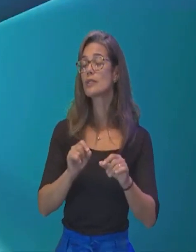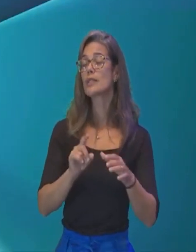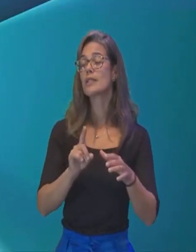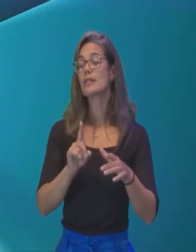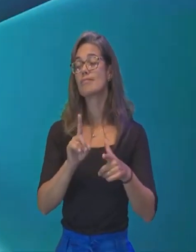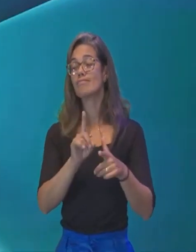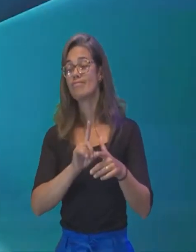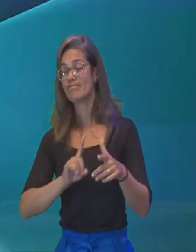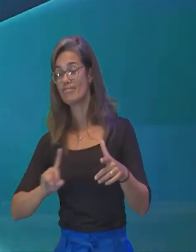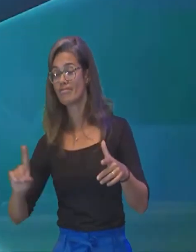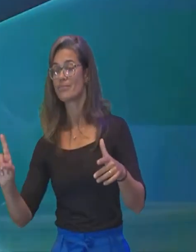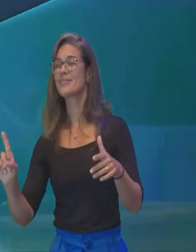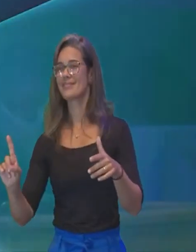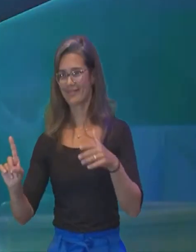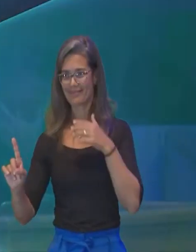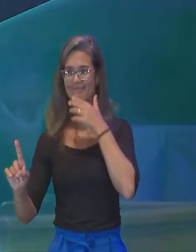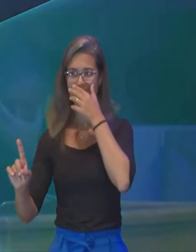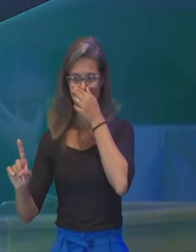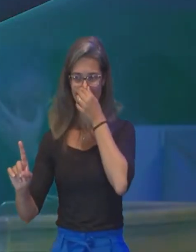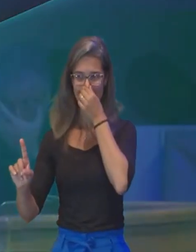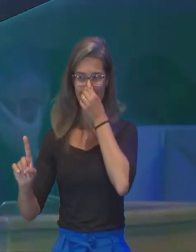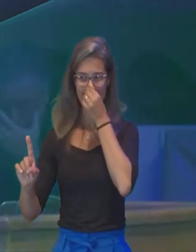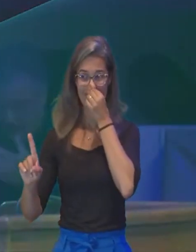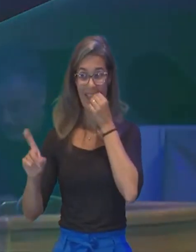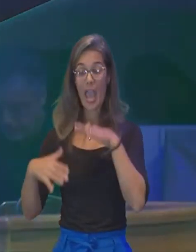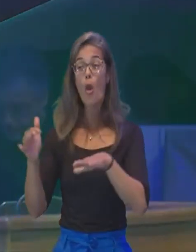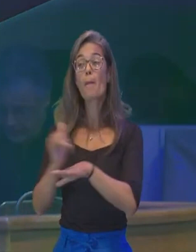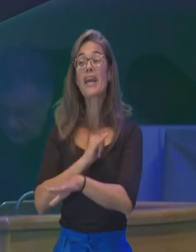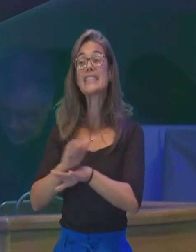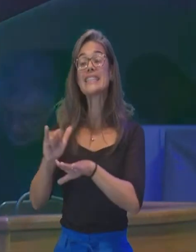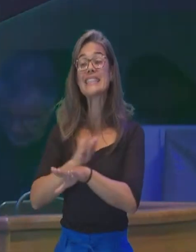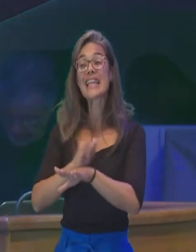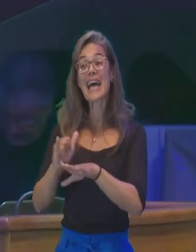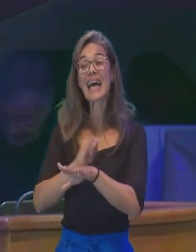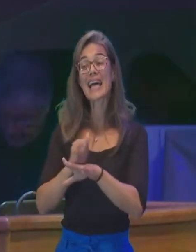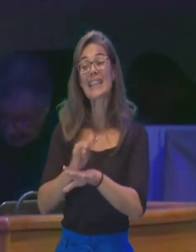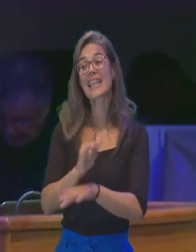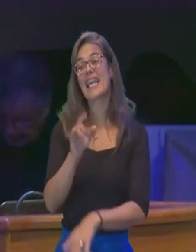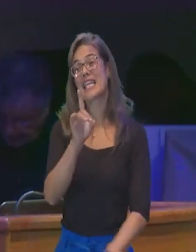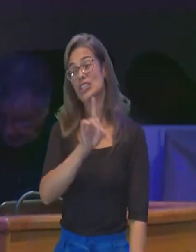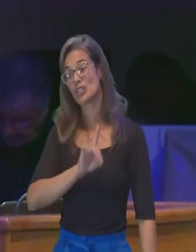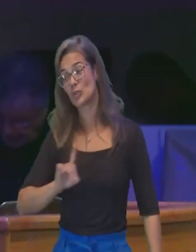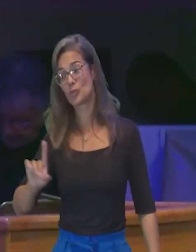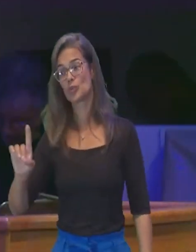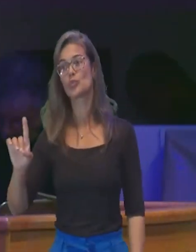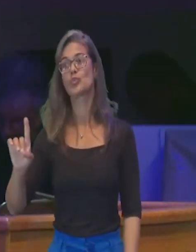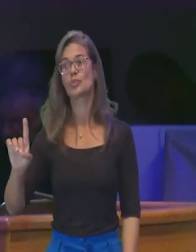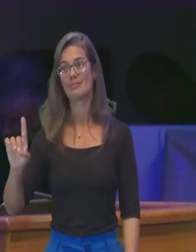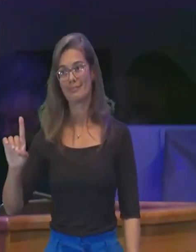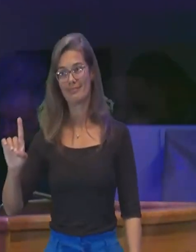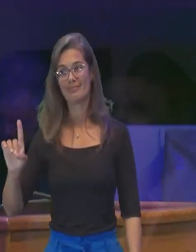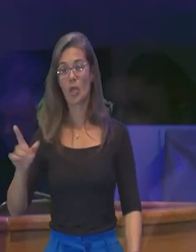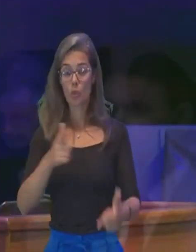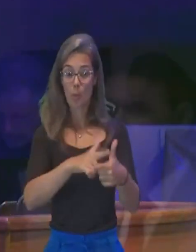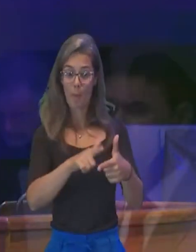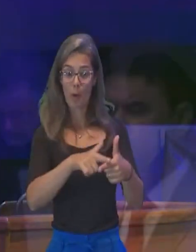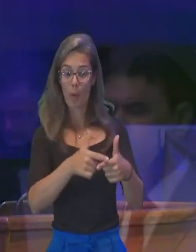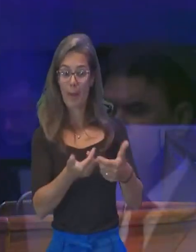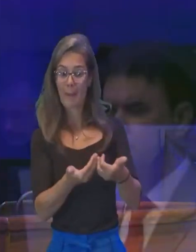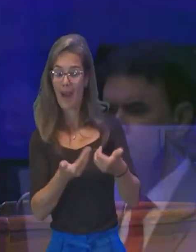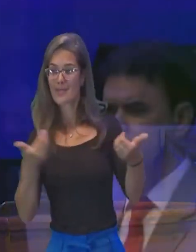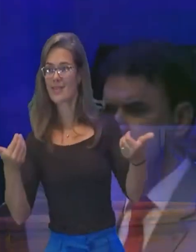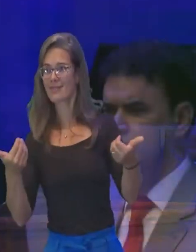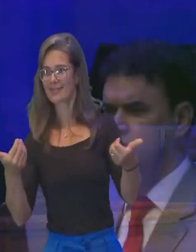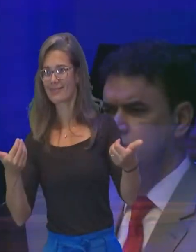Elias precisou sair de onde estava, precisou de 40 dias e 40 noites caminhando. Foram umas férias proporcionadas por Deus